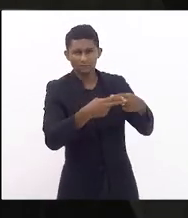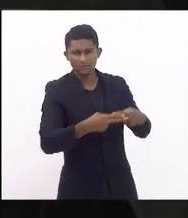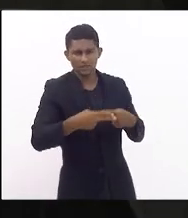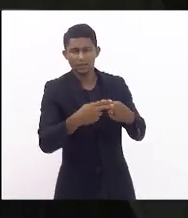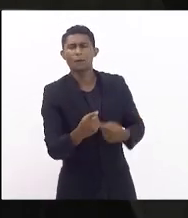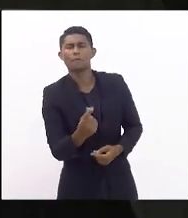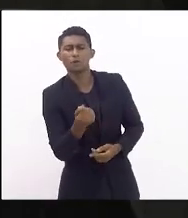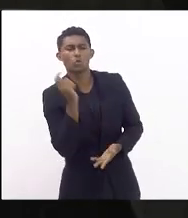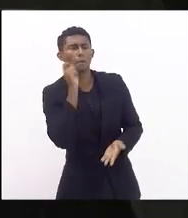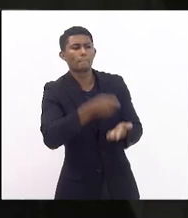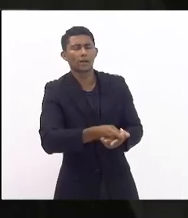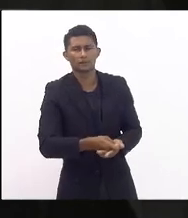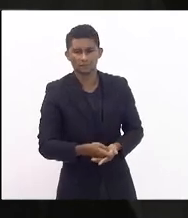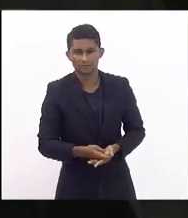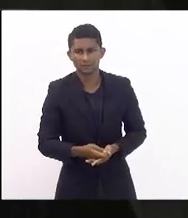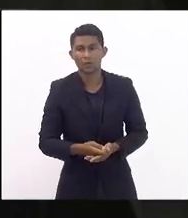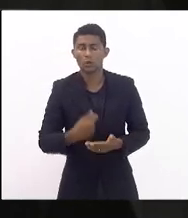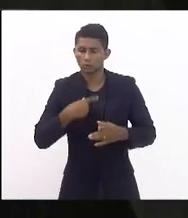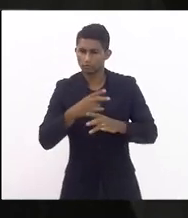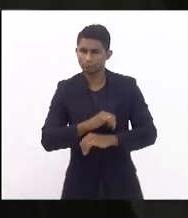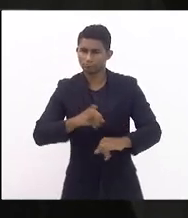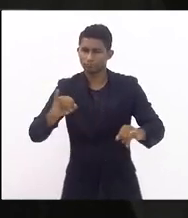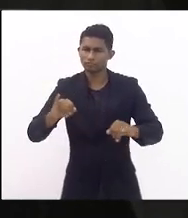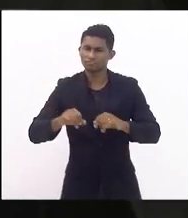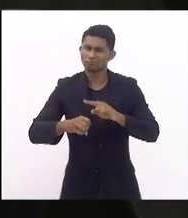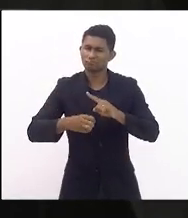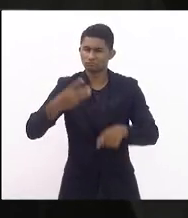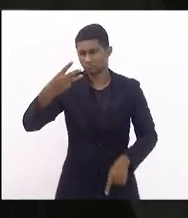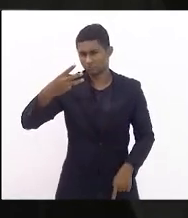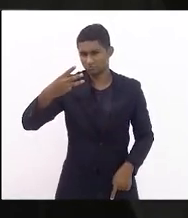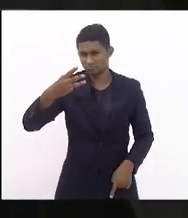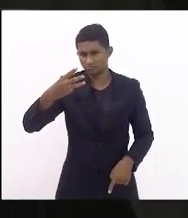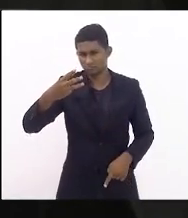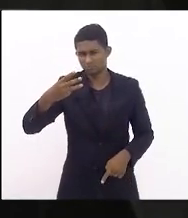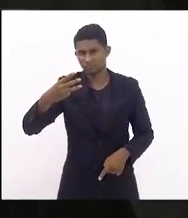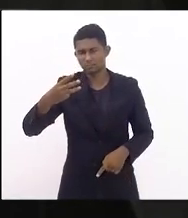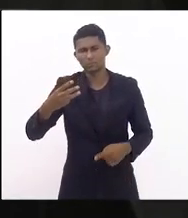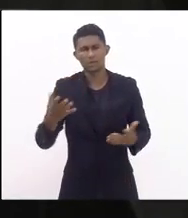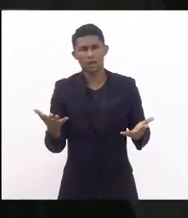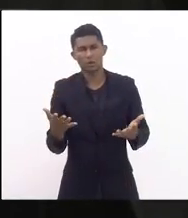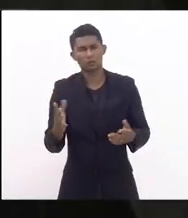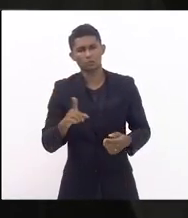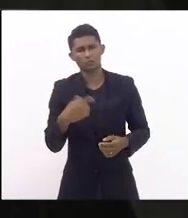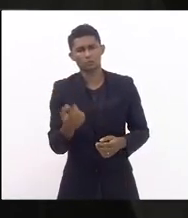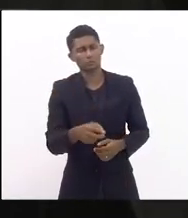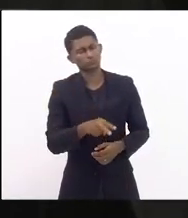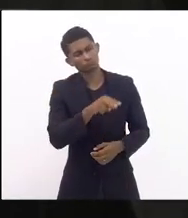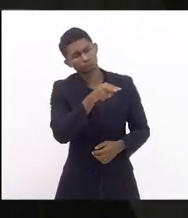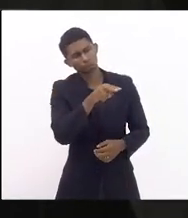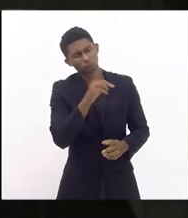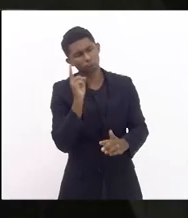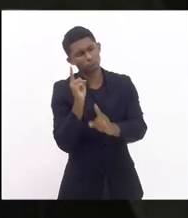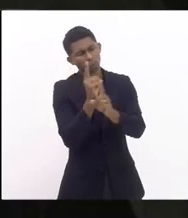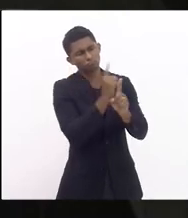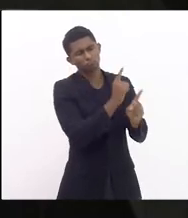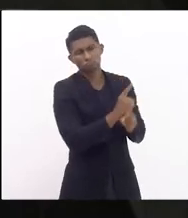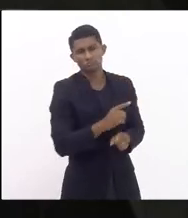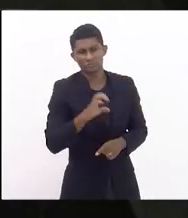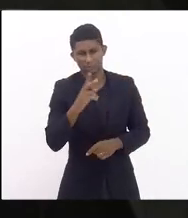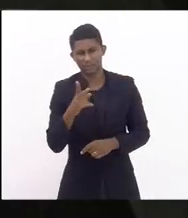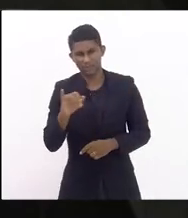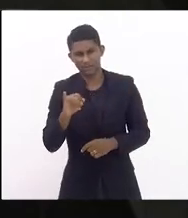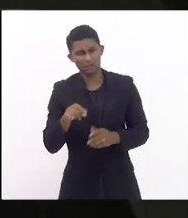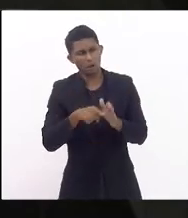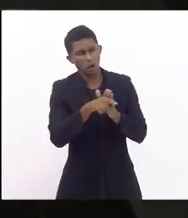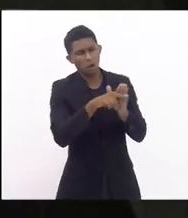chamar a atenção para dois ou três aspectos que começam a sobressair no início da CPI sobre a questão